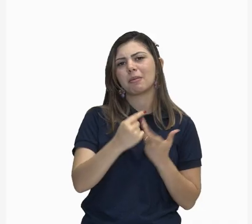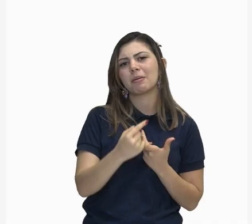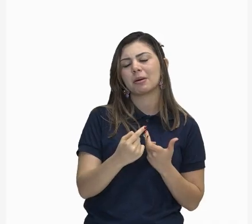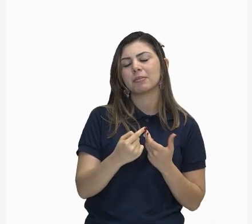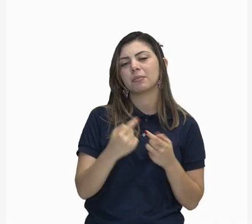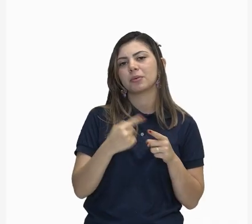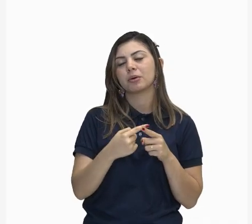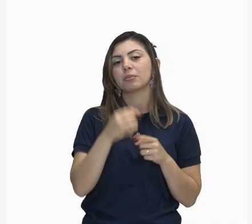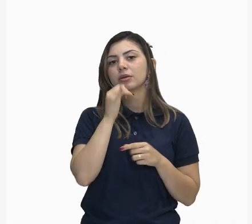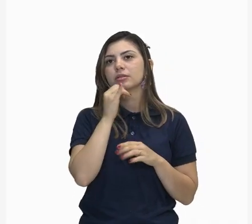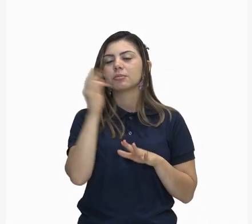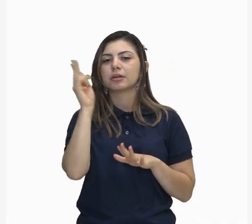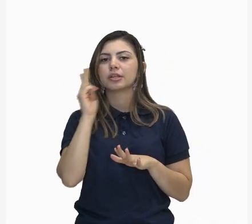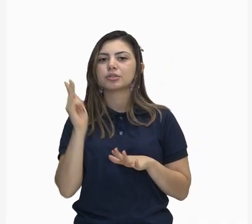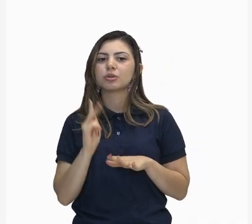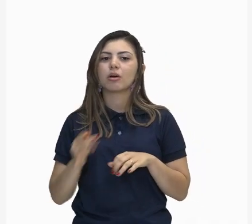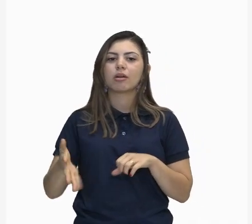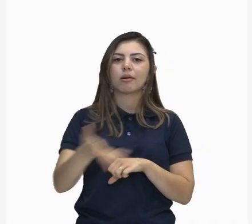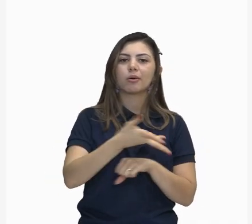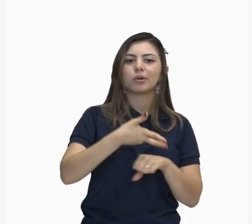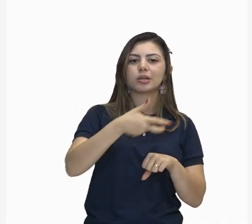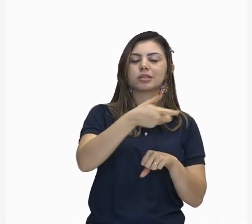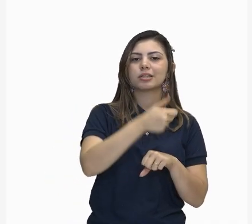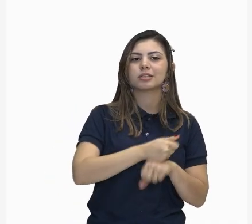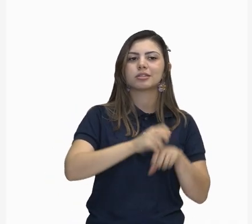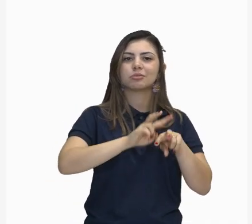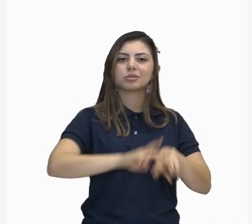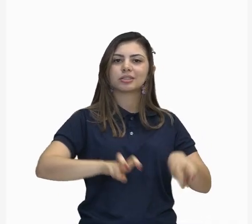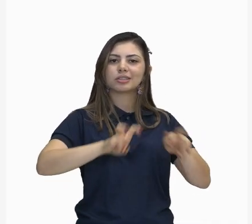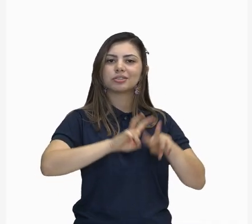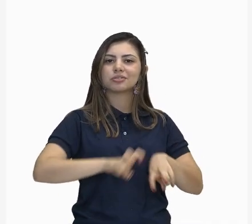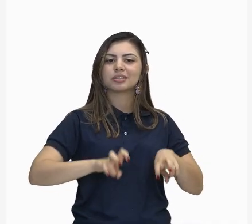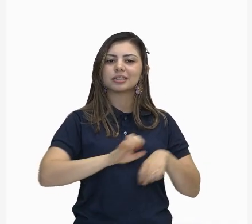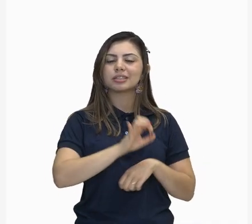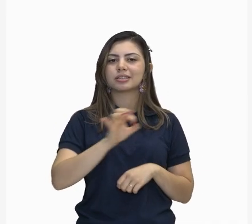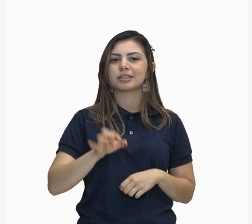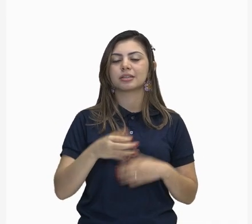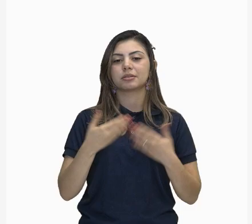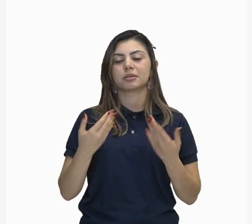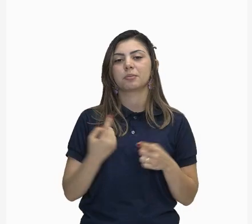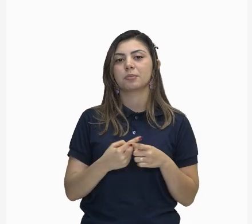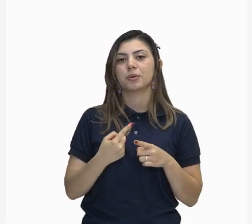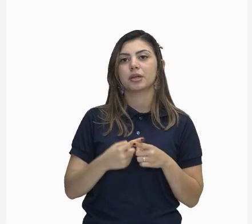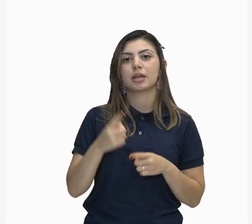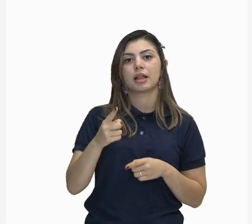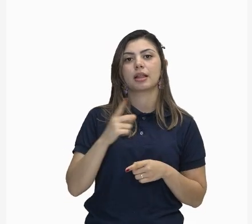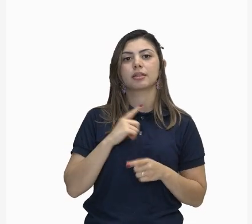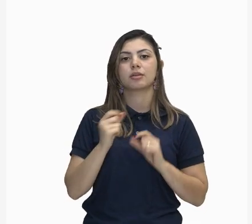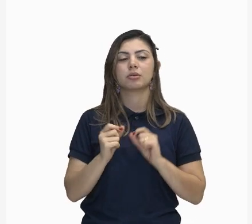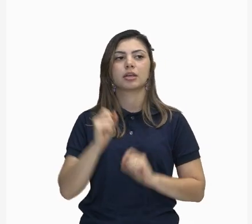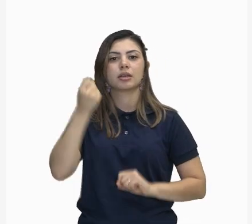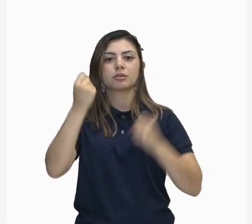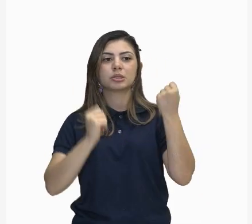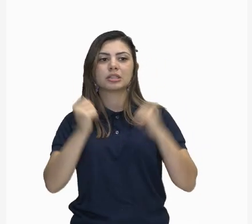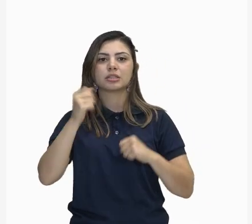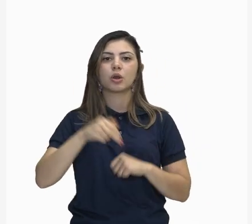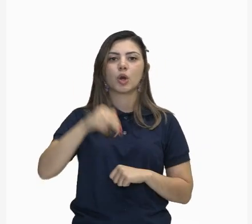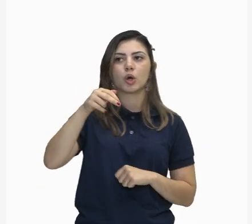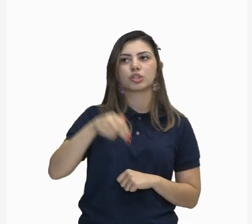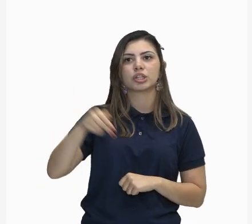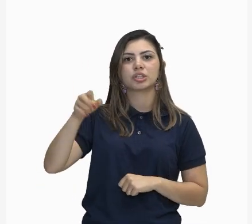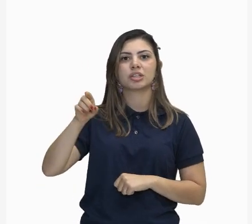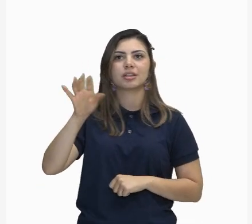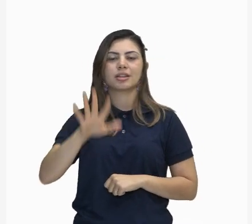a colonização extrativista, porque ela ocorre sem a industrialização do Norte, do Nordeste, ela se deu primeiro